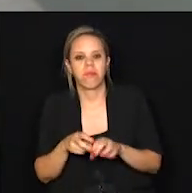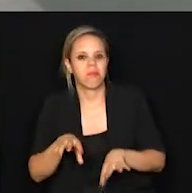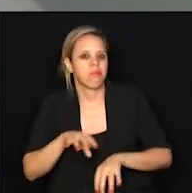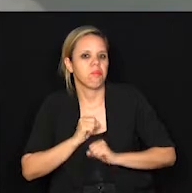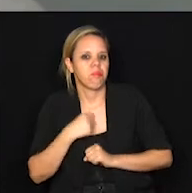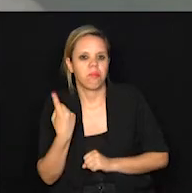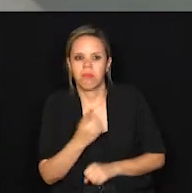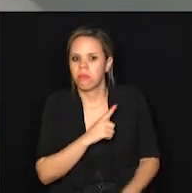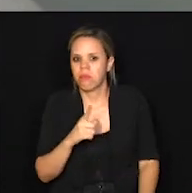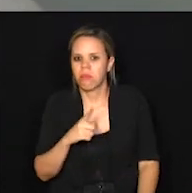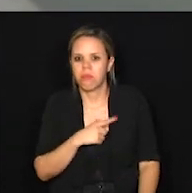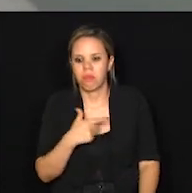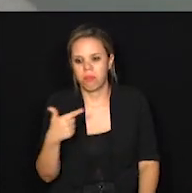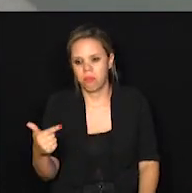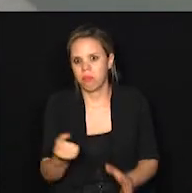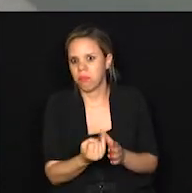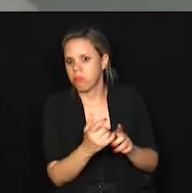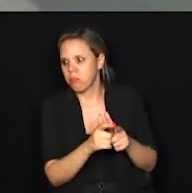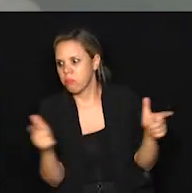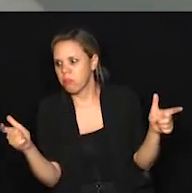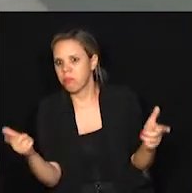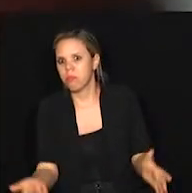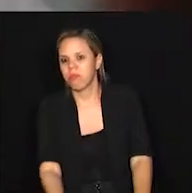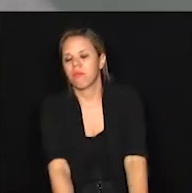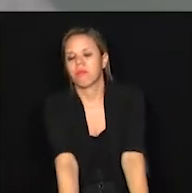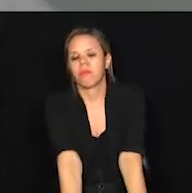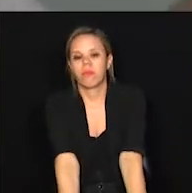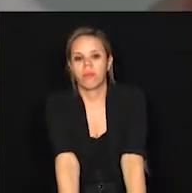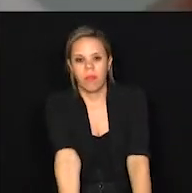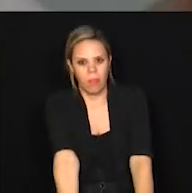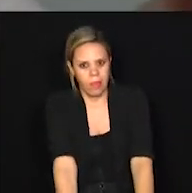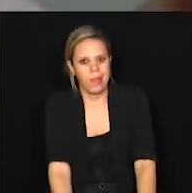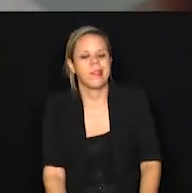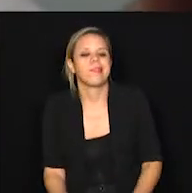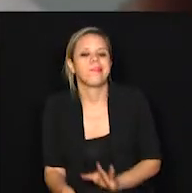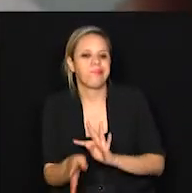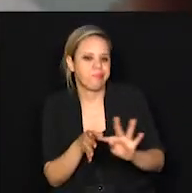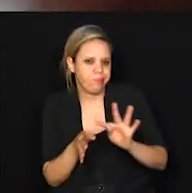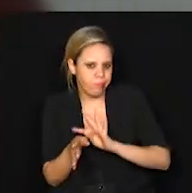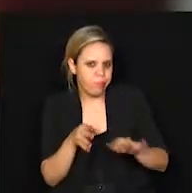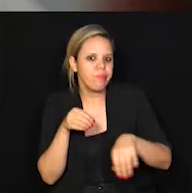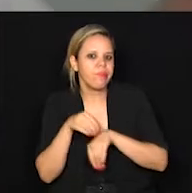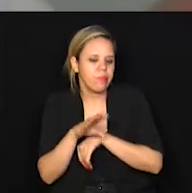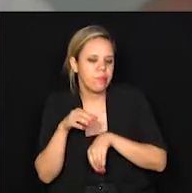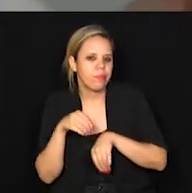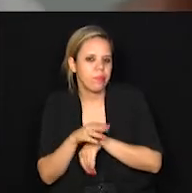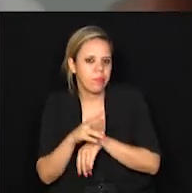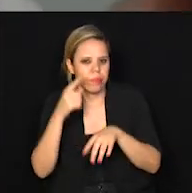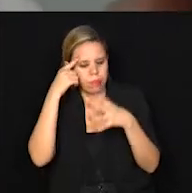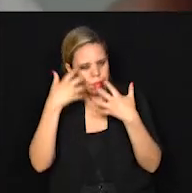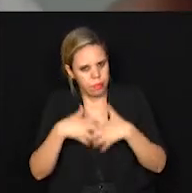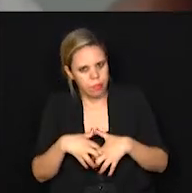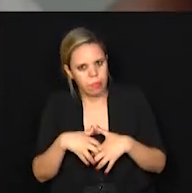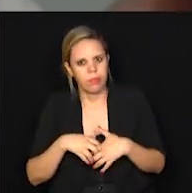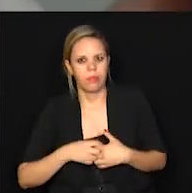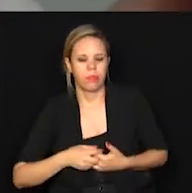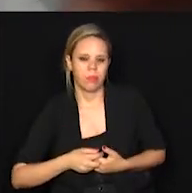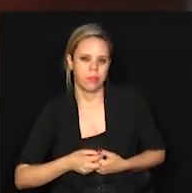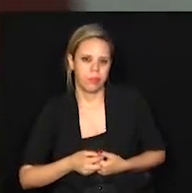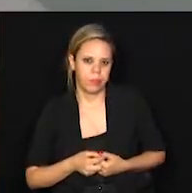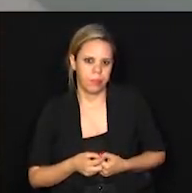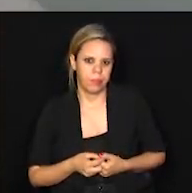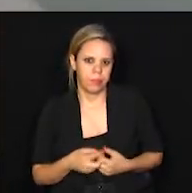alunas as questões de violações que eles poderiam estar passando. Então, assim, hoje nós estamos discutindo a volta no meio da pandemia, mas